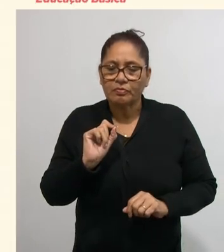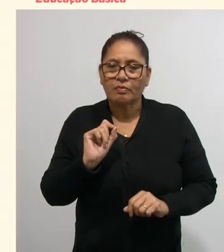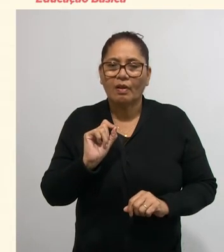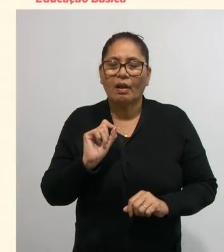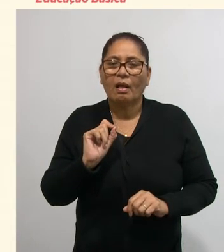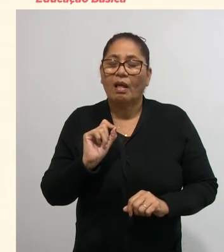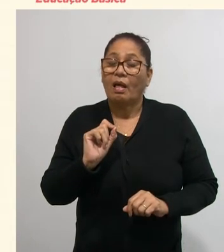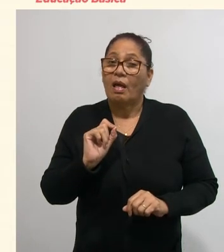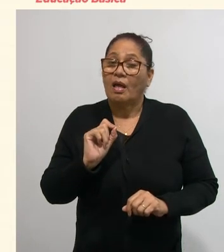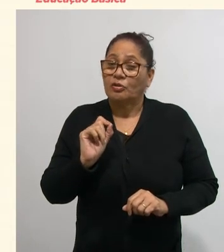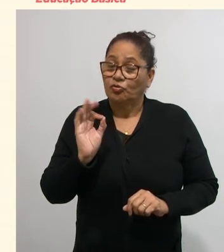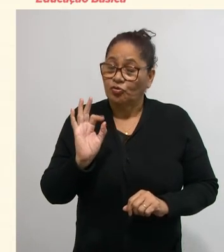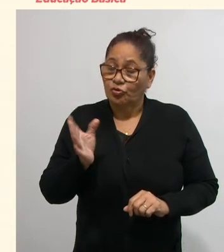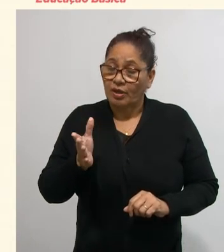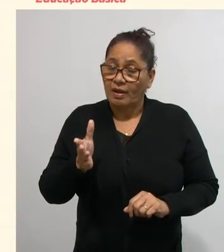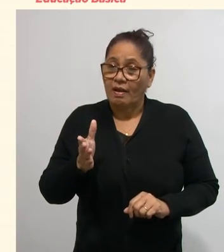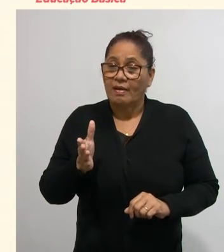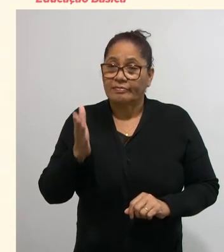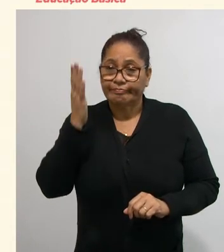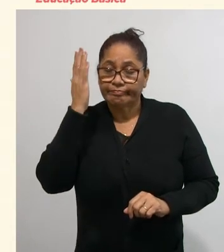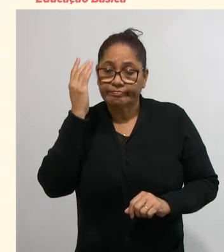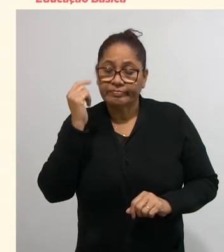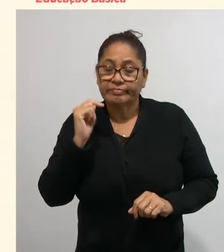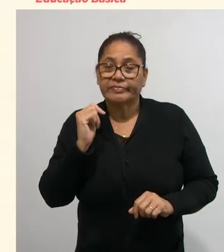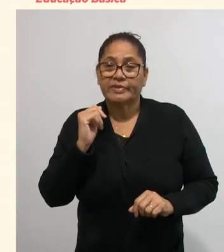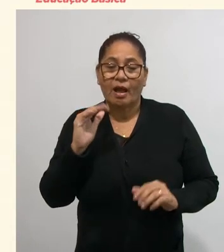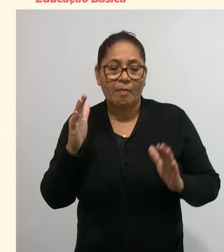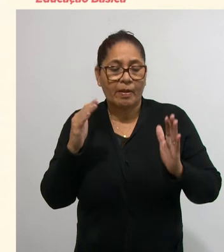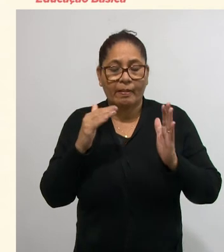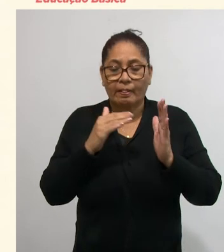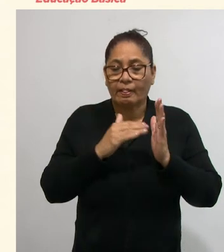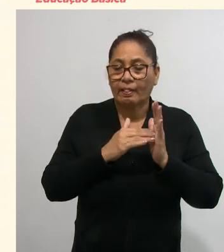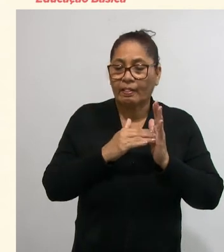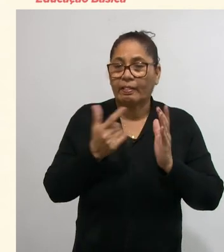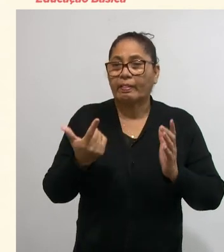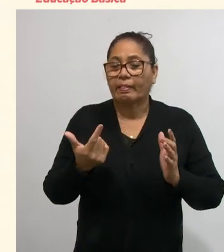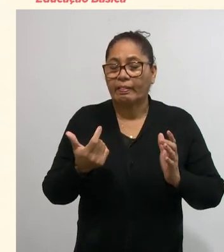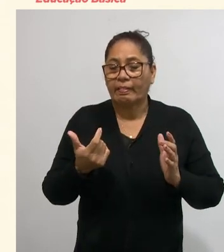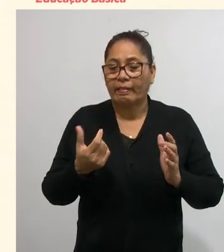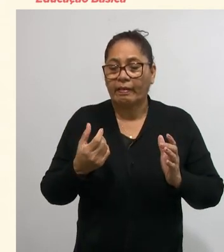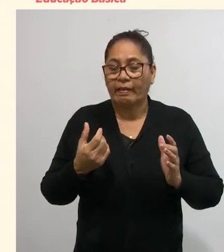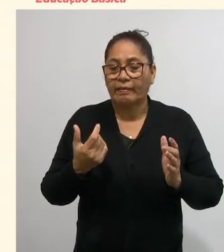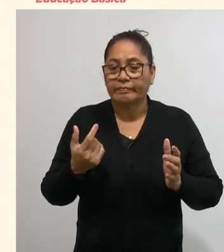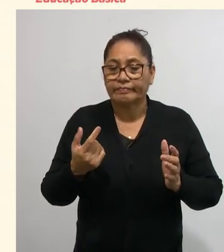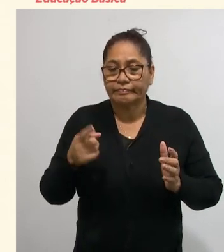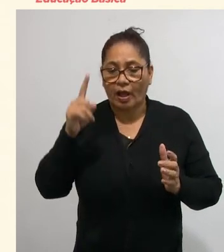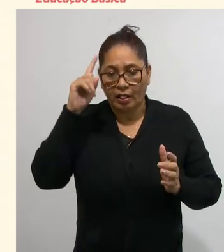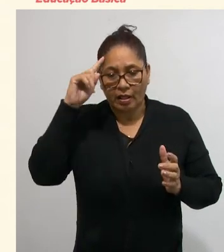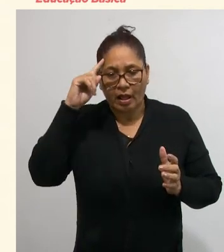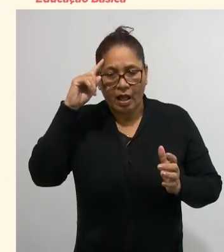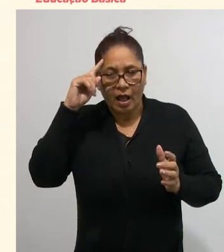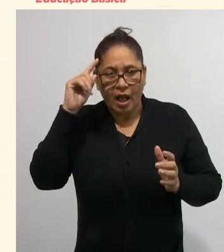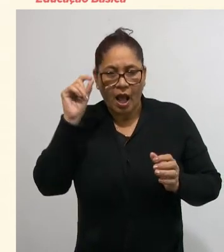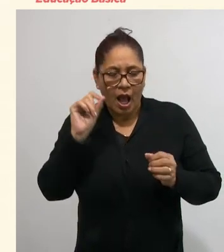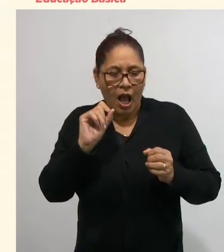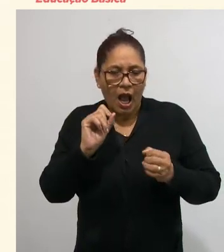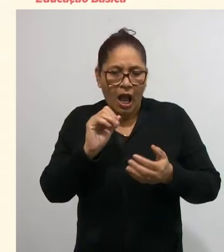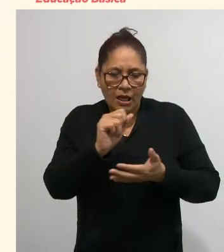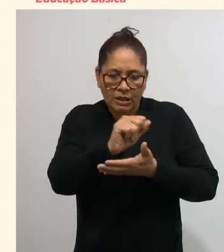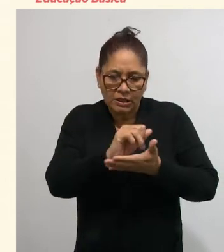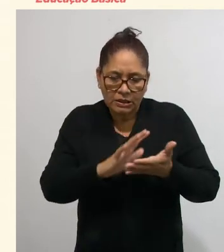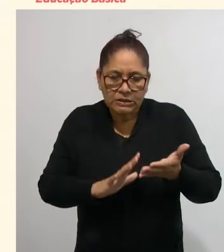a um período certo disponível que será disponibilizado né para você desenvolver cada